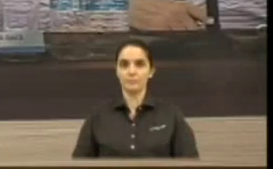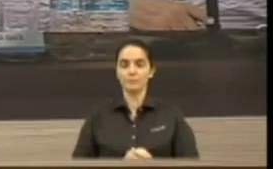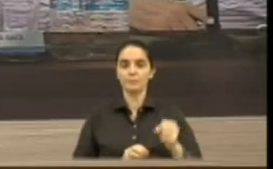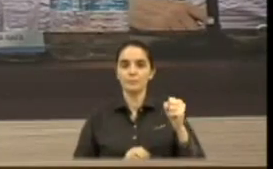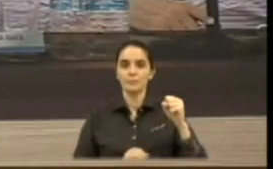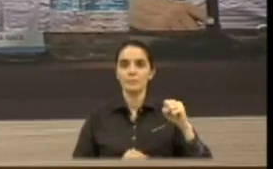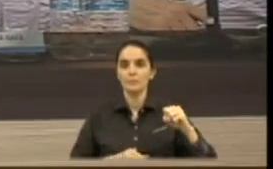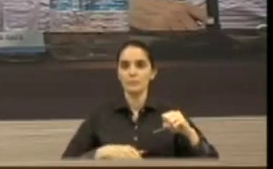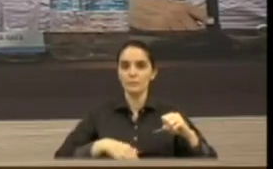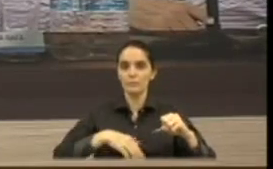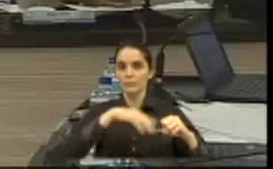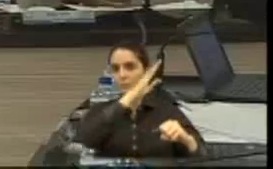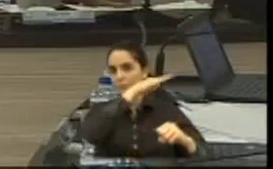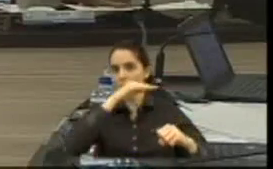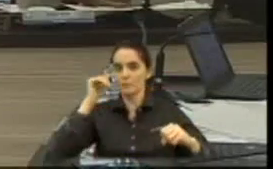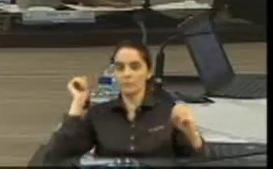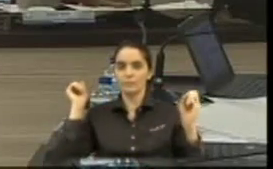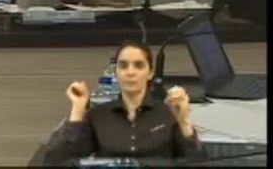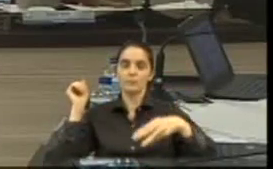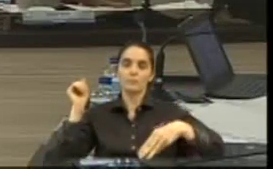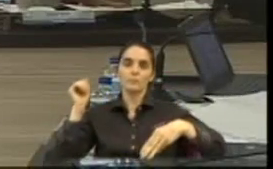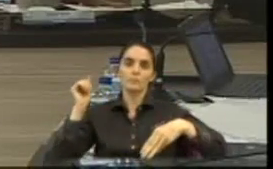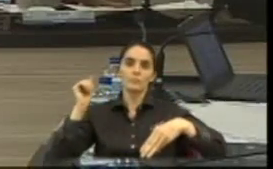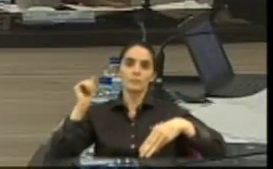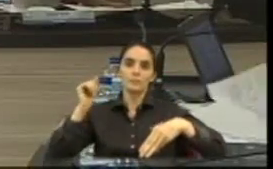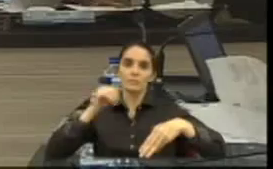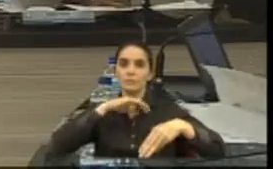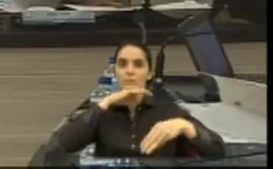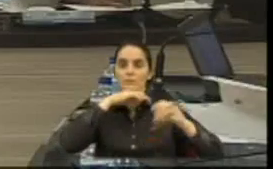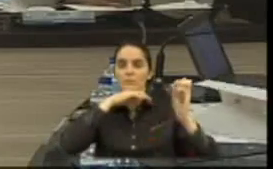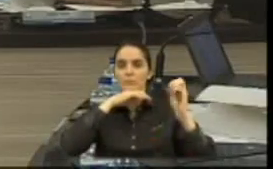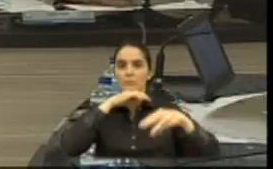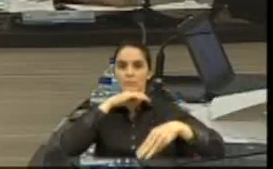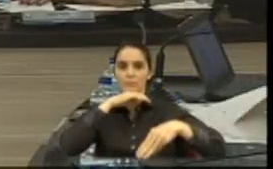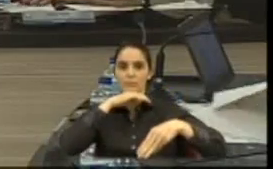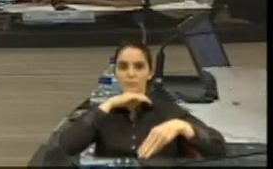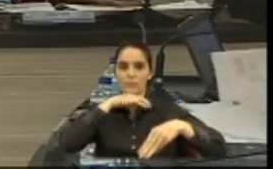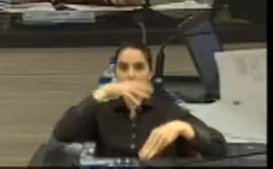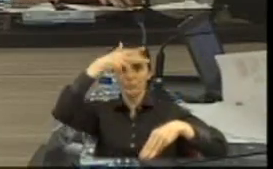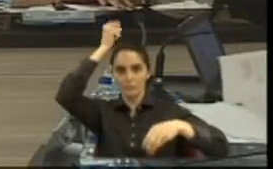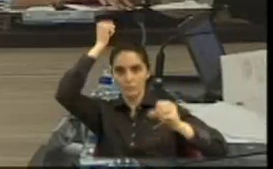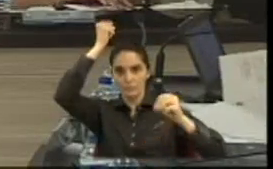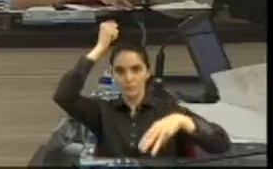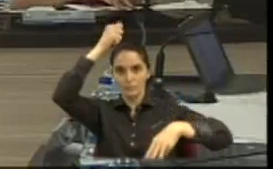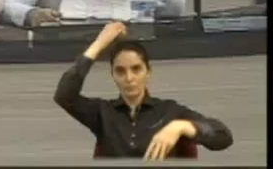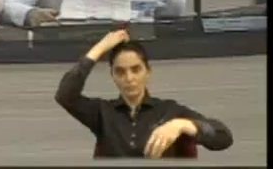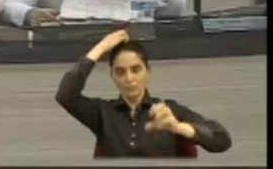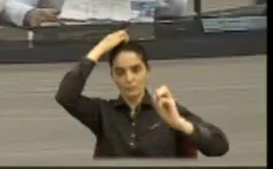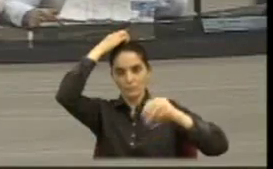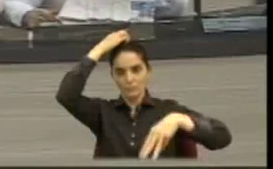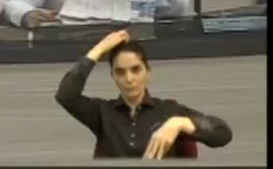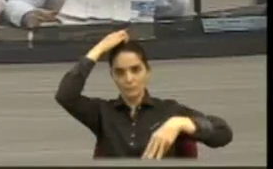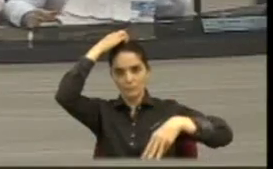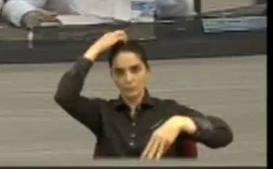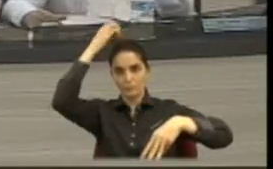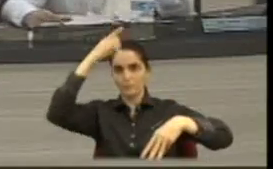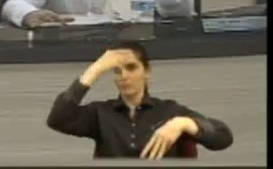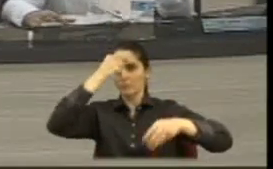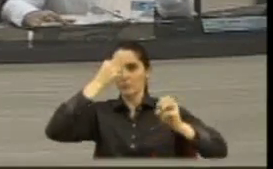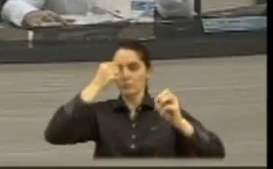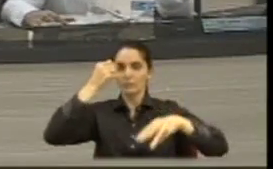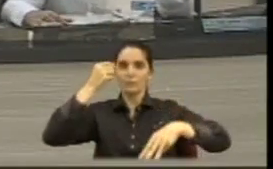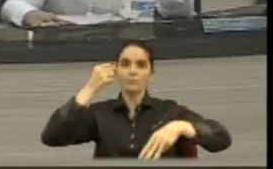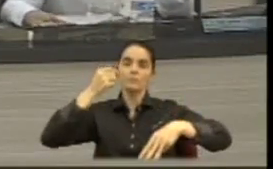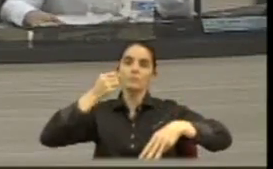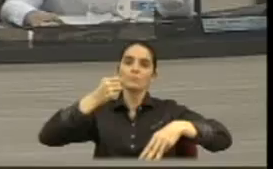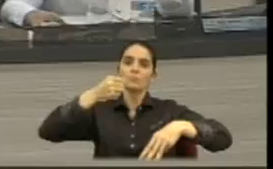secretário. Vereador Aloysio Marinho de Andrade. Sim. André Henrique da Silva. Sim. Toninho Franco. Sim. Darcy Reis. Sim. Divaldo Soares